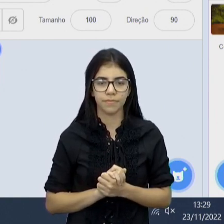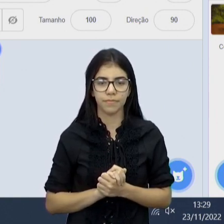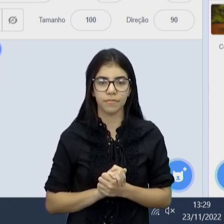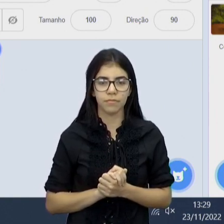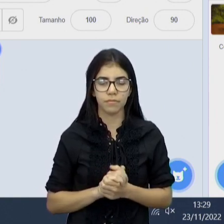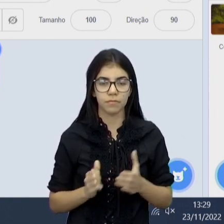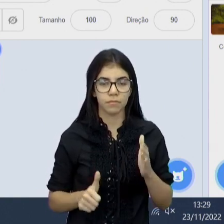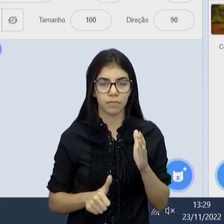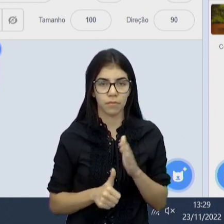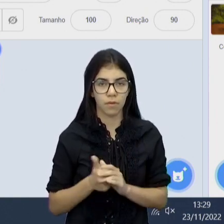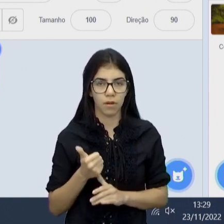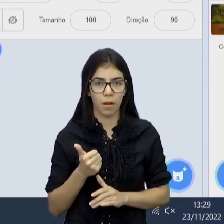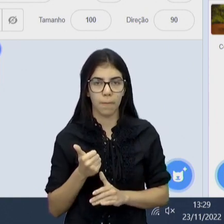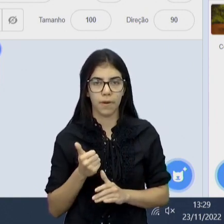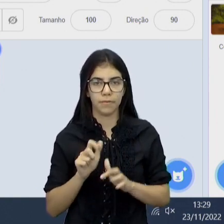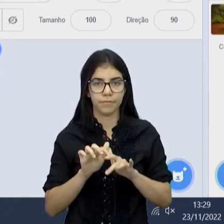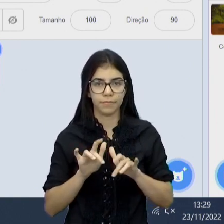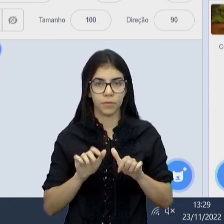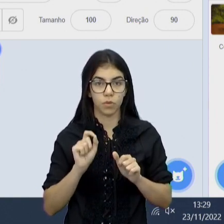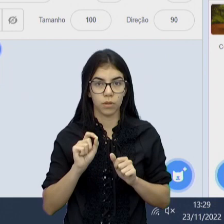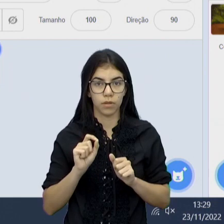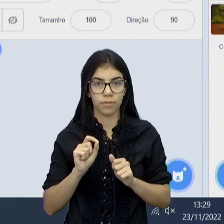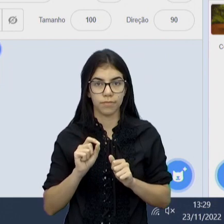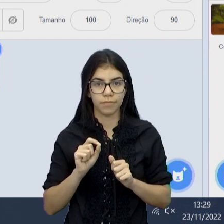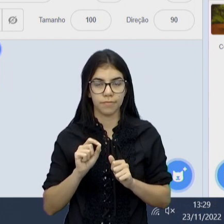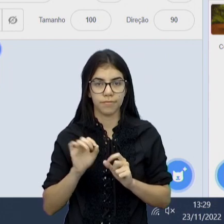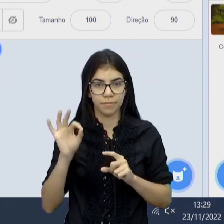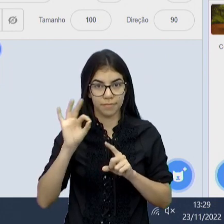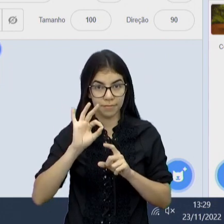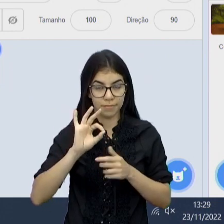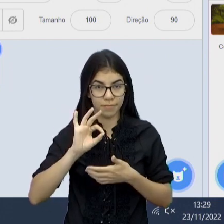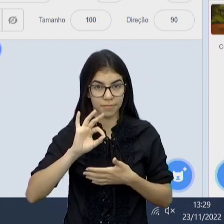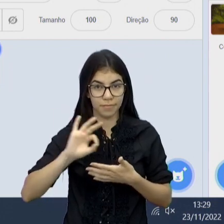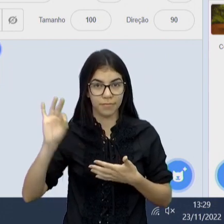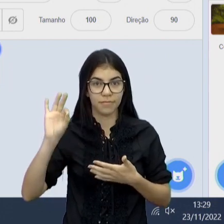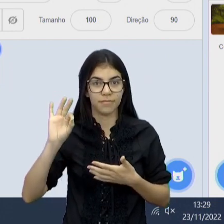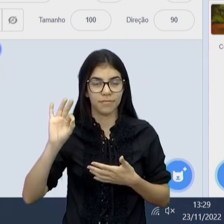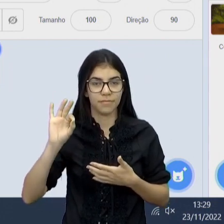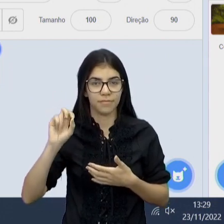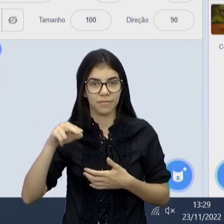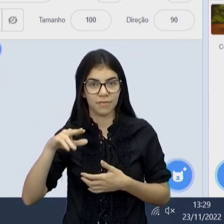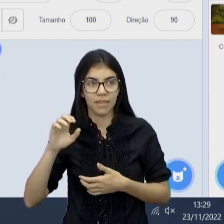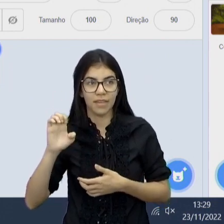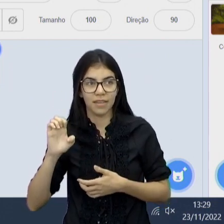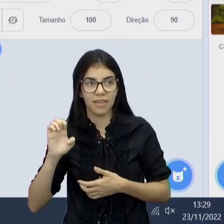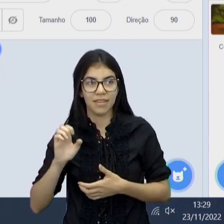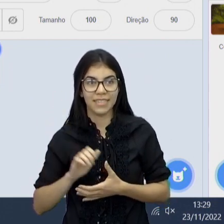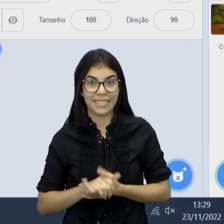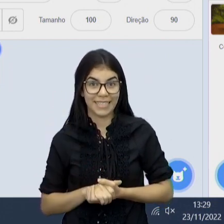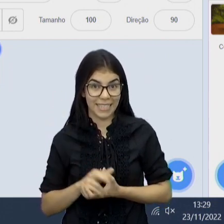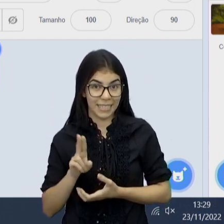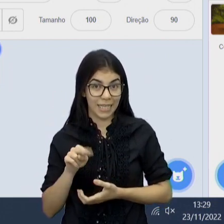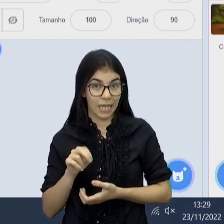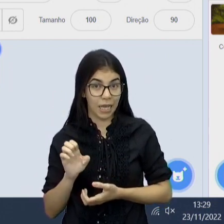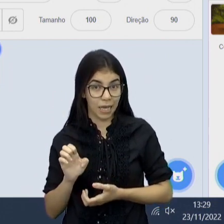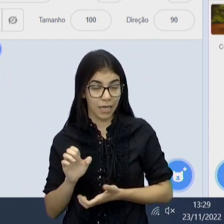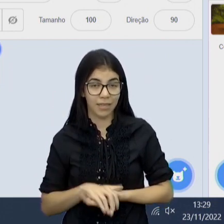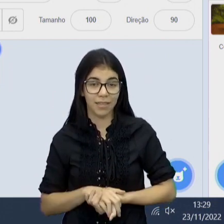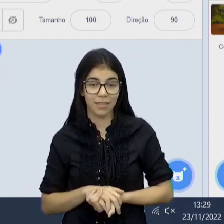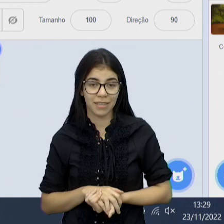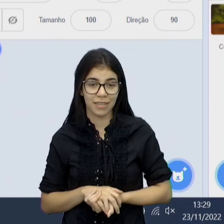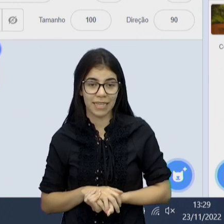No primeiro você vai escrever acertei, né? Então acertei, vírgula, né? Interrogação.